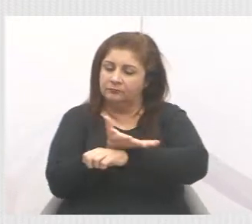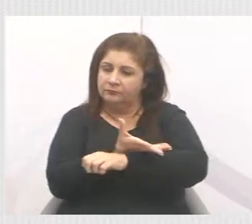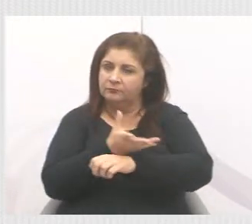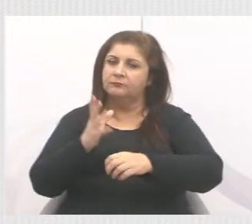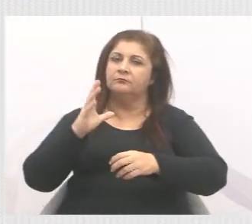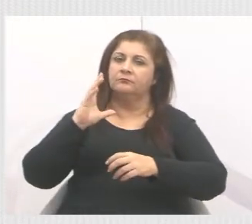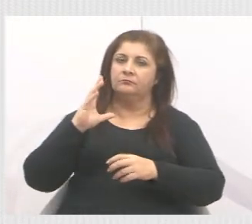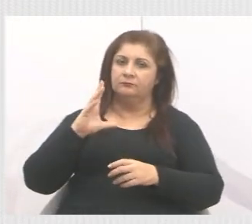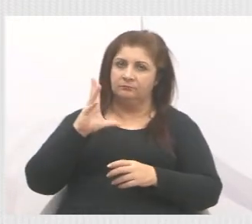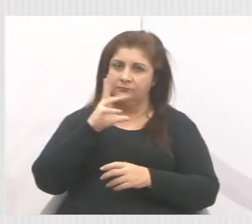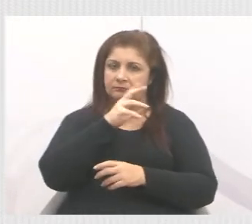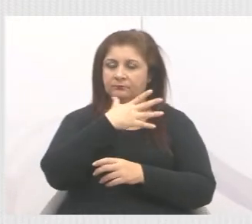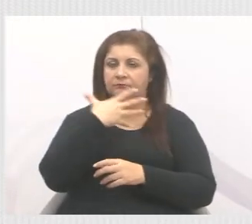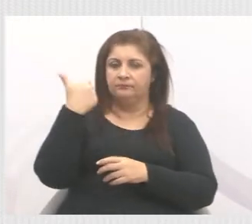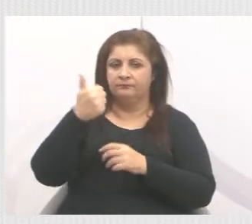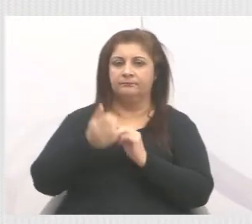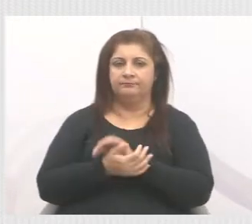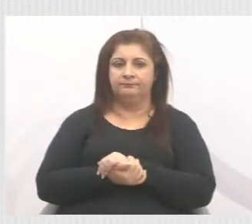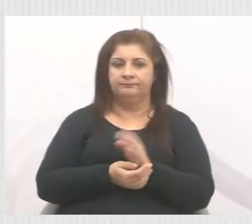de Jacareí.